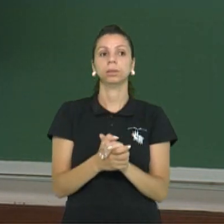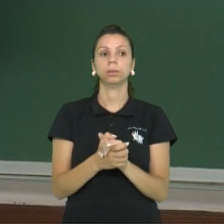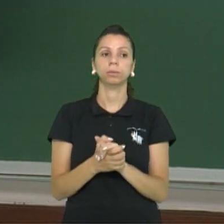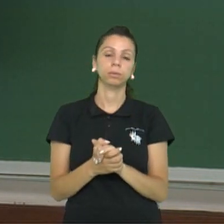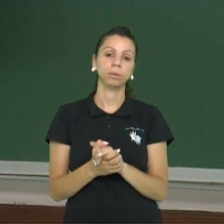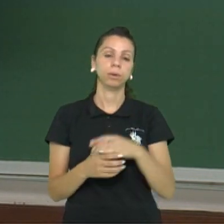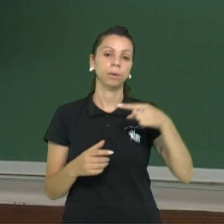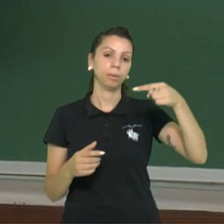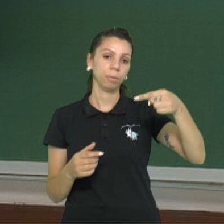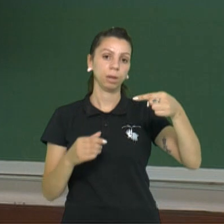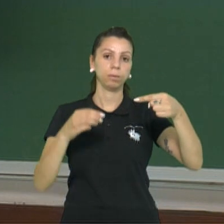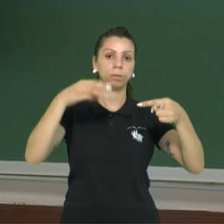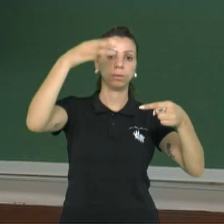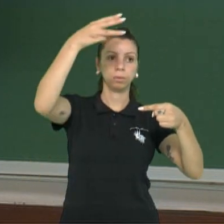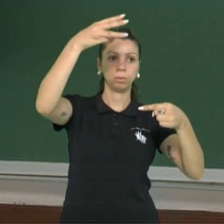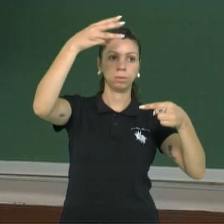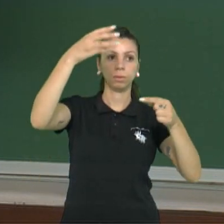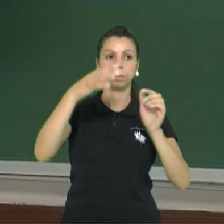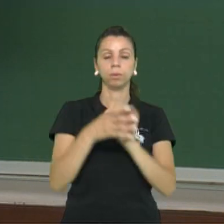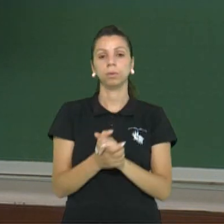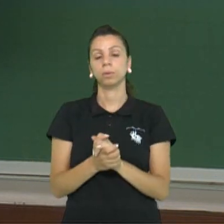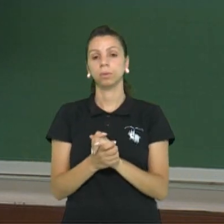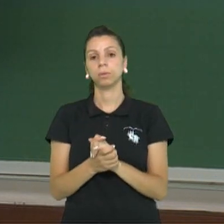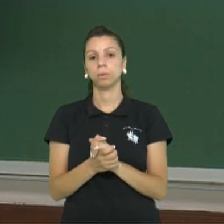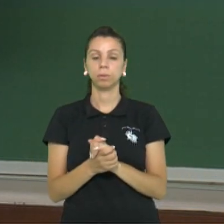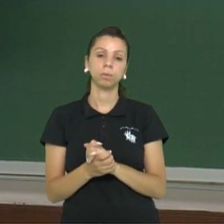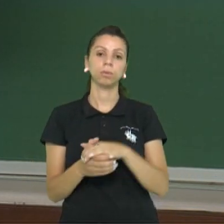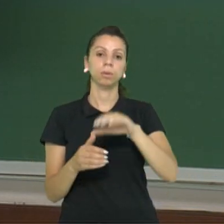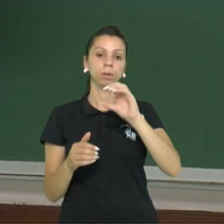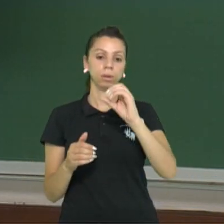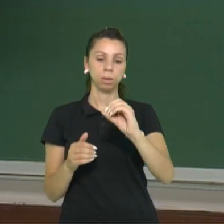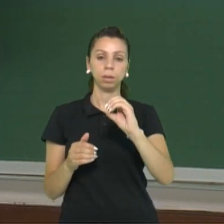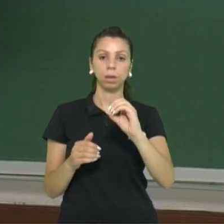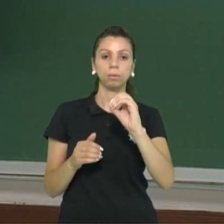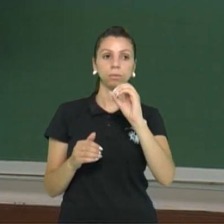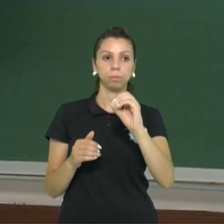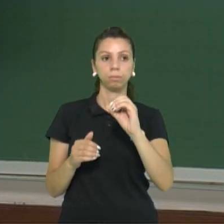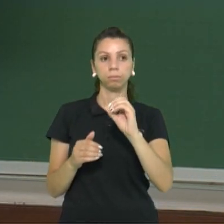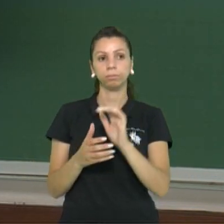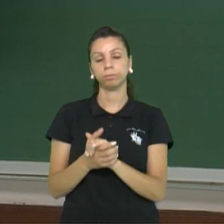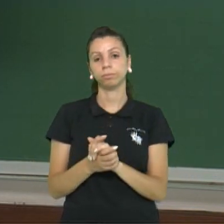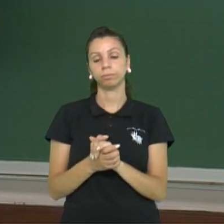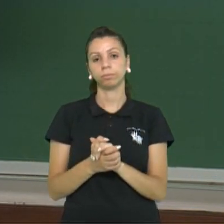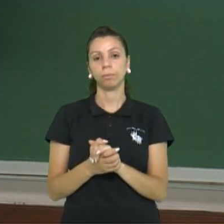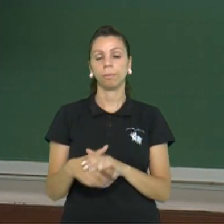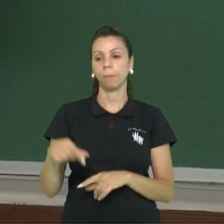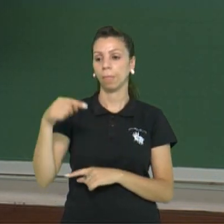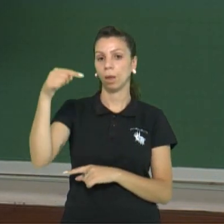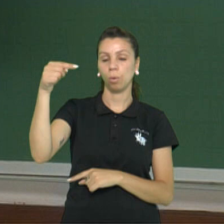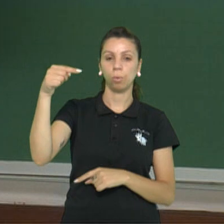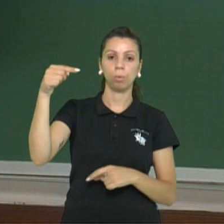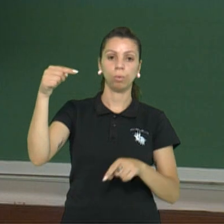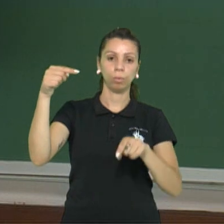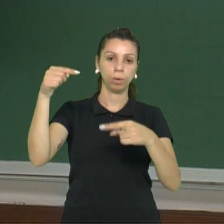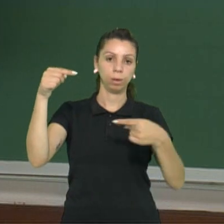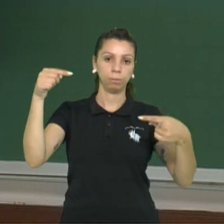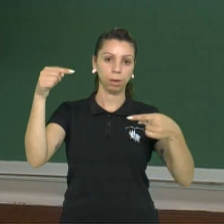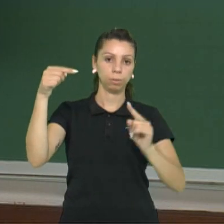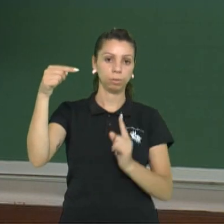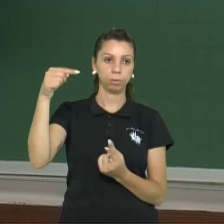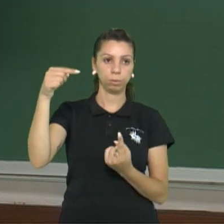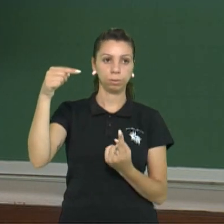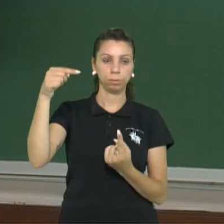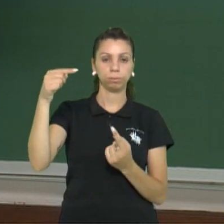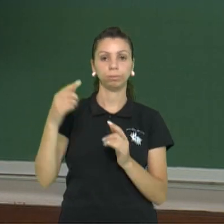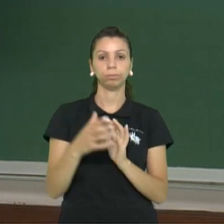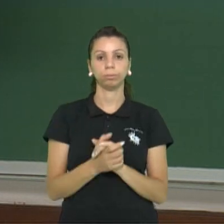y, 0 para x e 0 para y, 1 para x e menos 1 para y, 2 para x